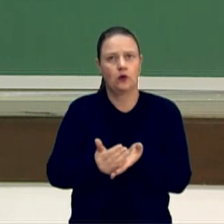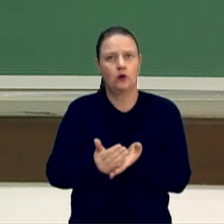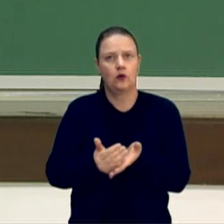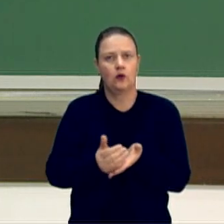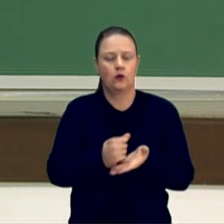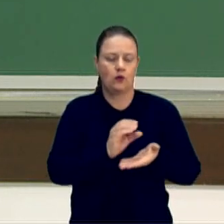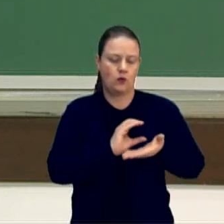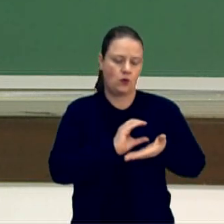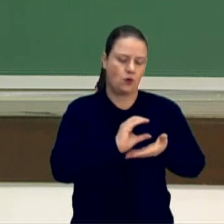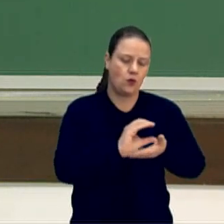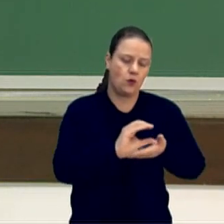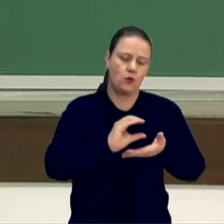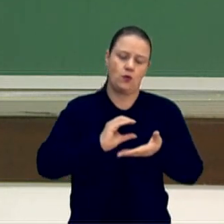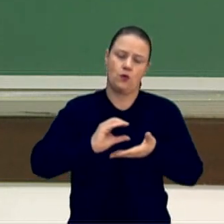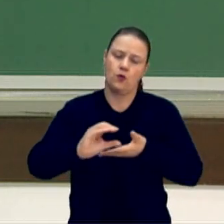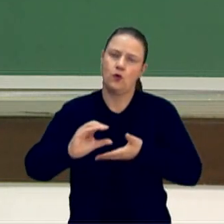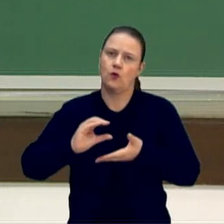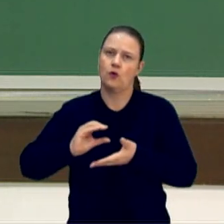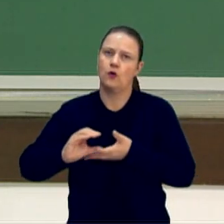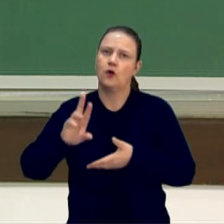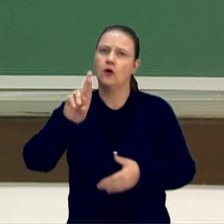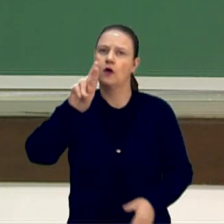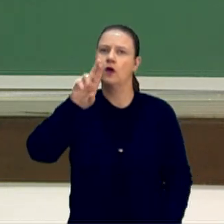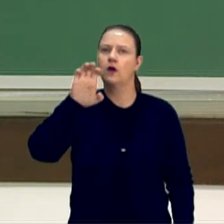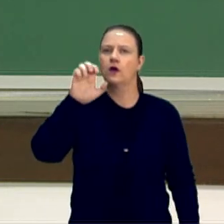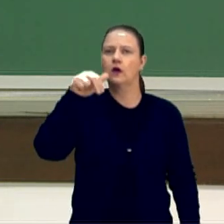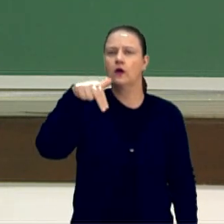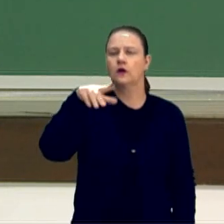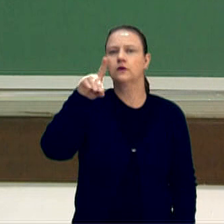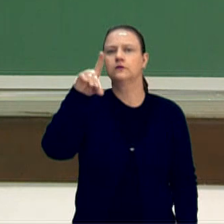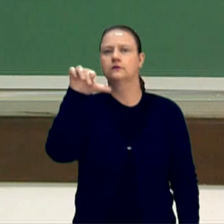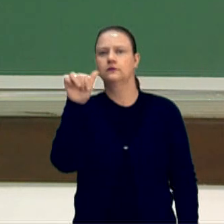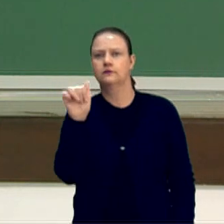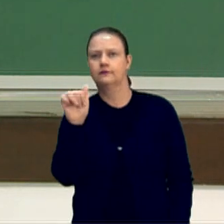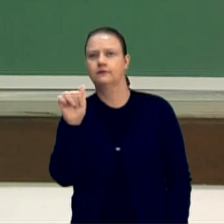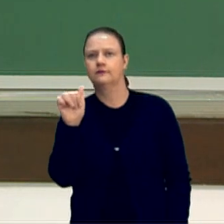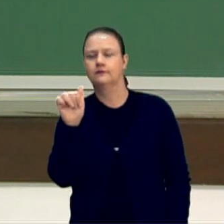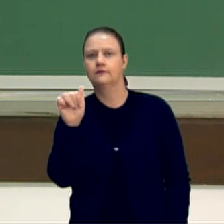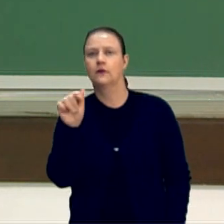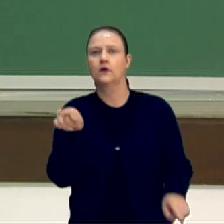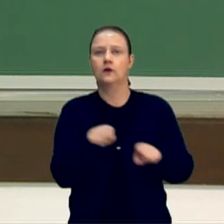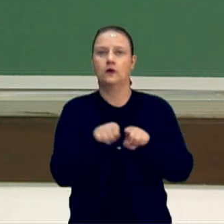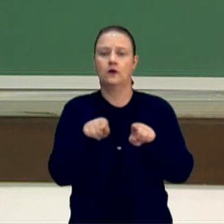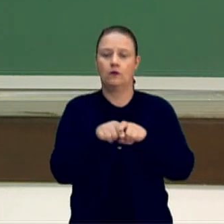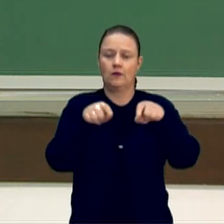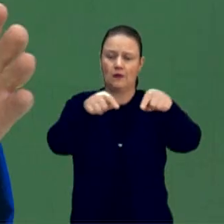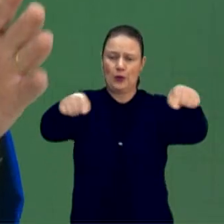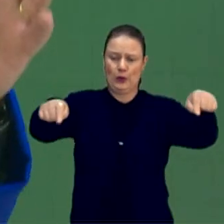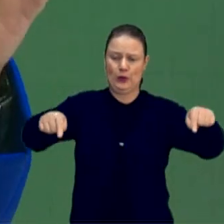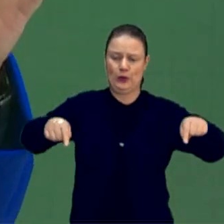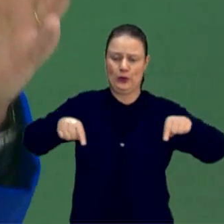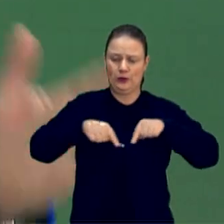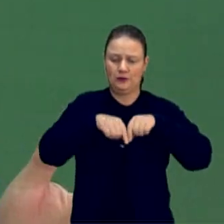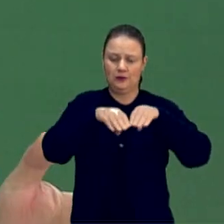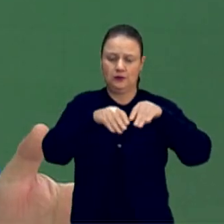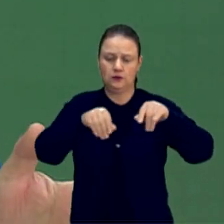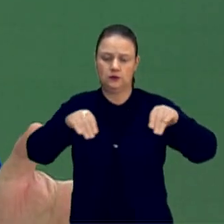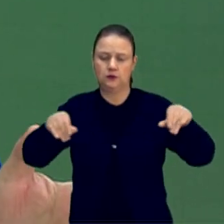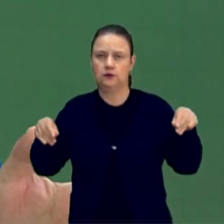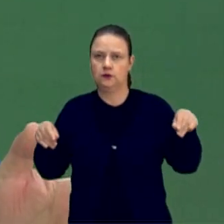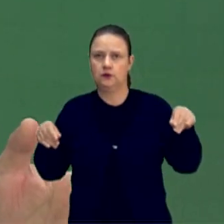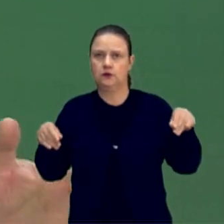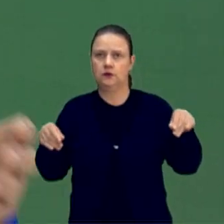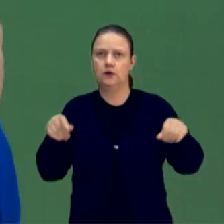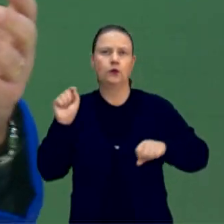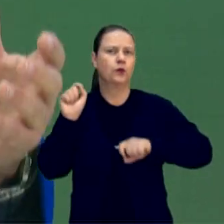renda. Guarde essa palavra, concentração da renda e concentração de terras. Desde que a terra ficou